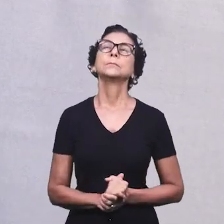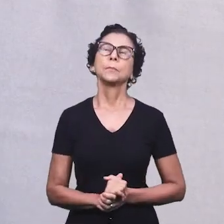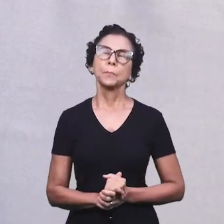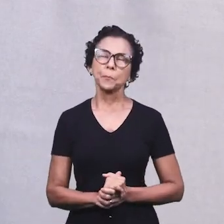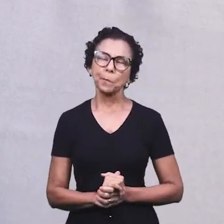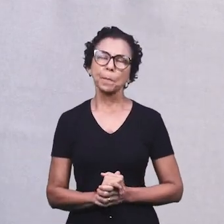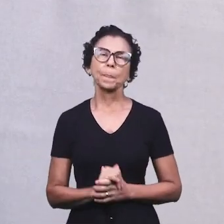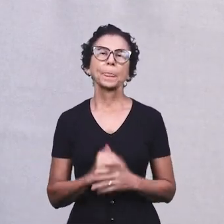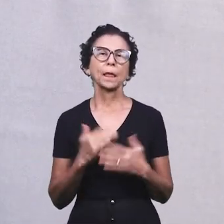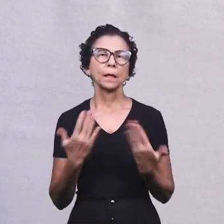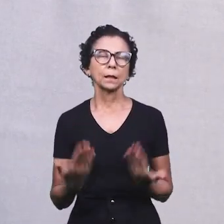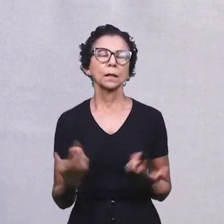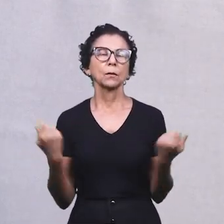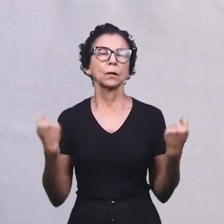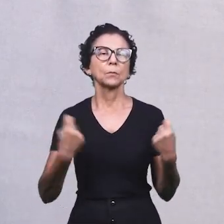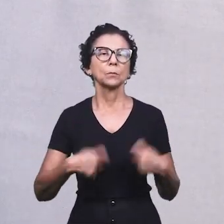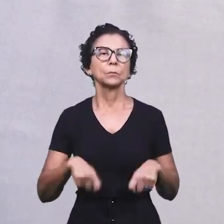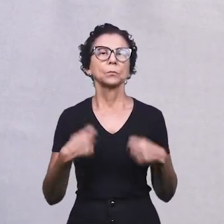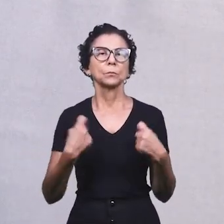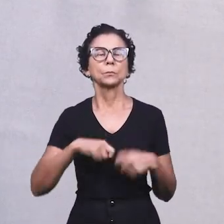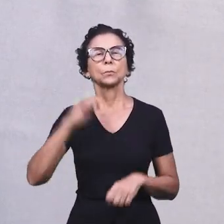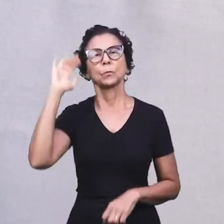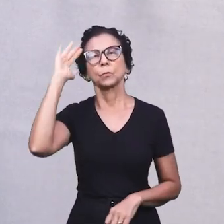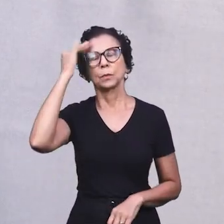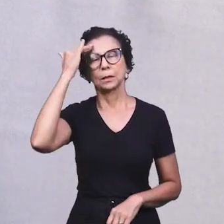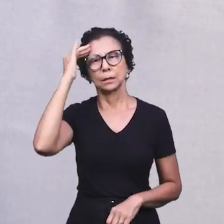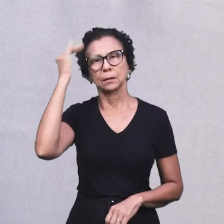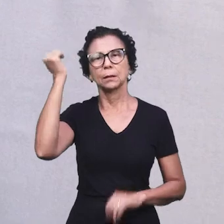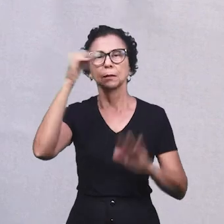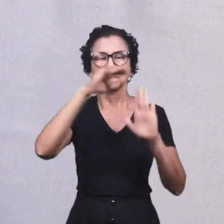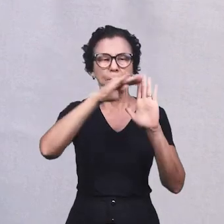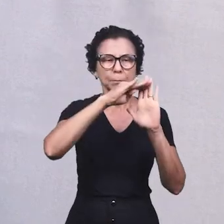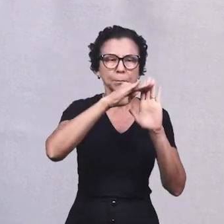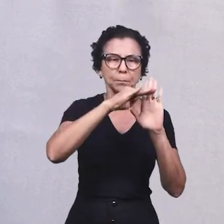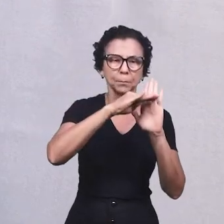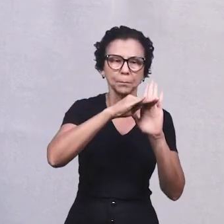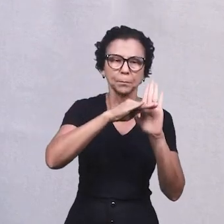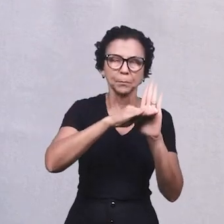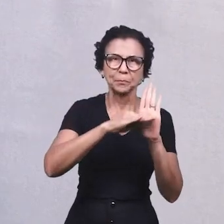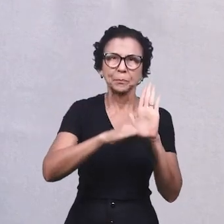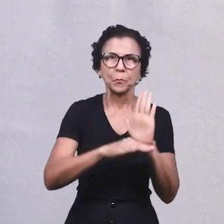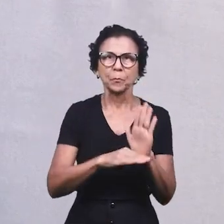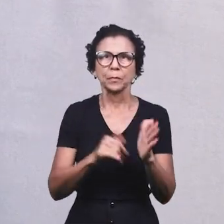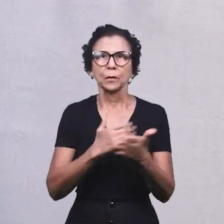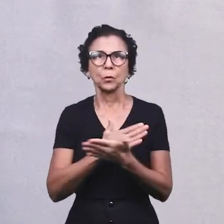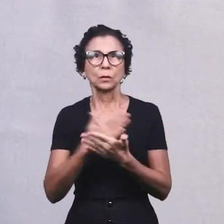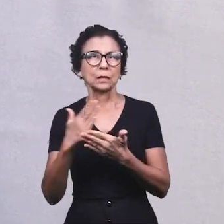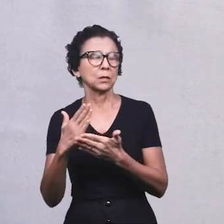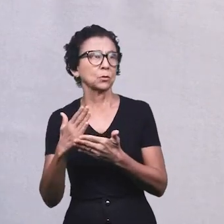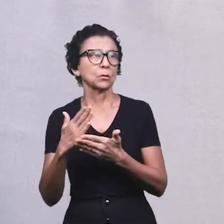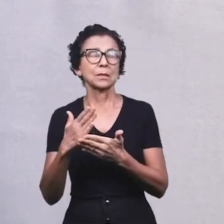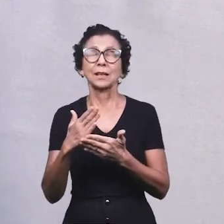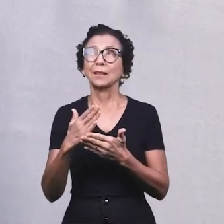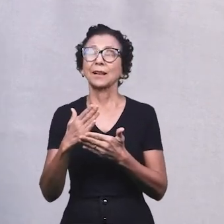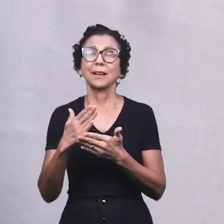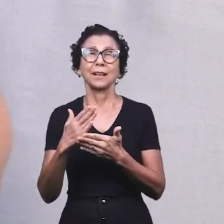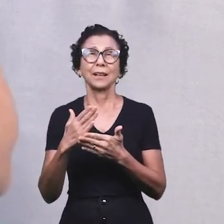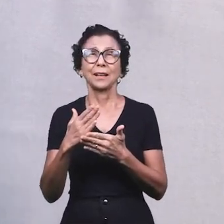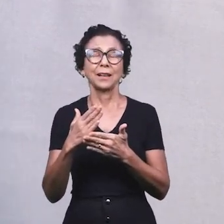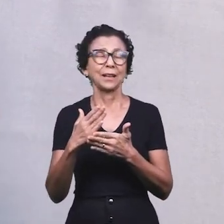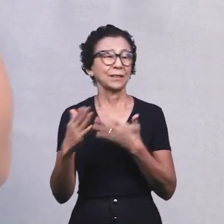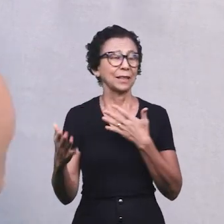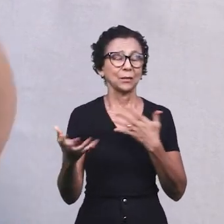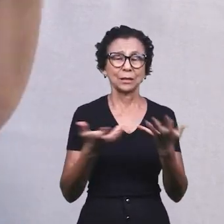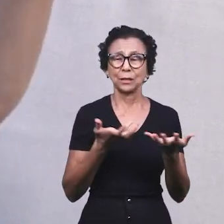esse aprendizado e de ir entendendo o passo a passo. Porque, às vezes, quando a gente começa, mas eu